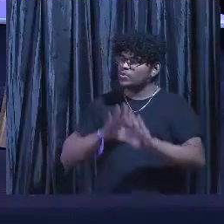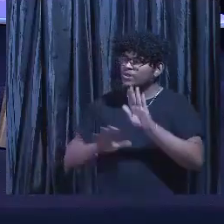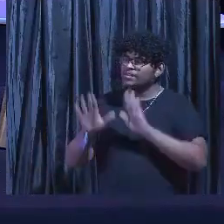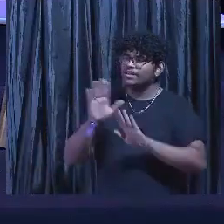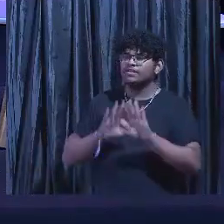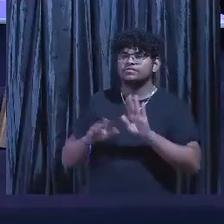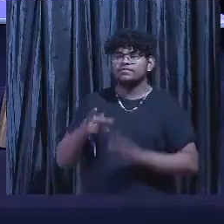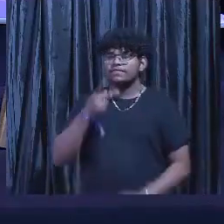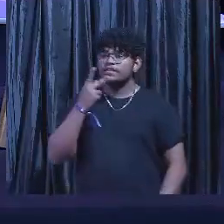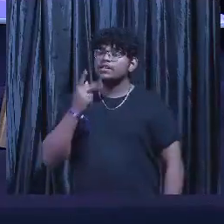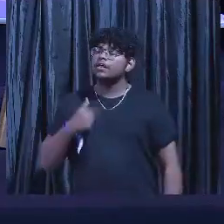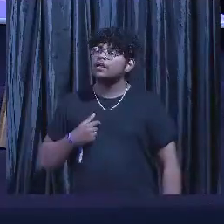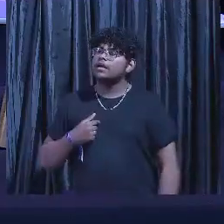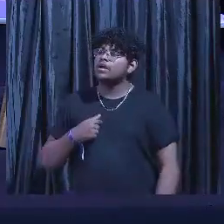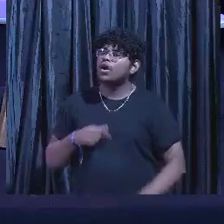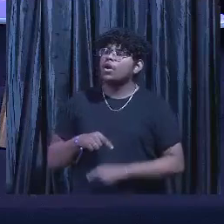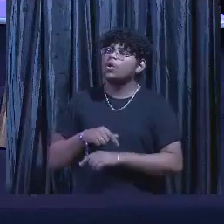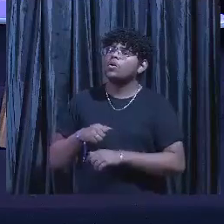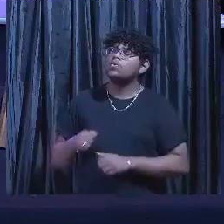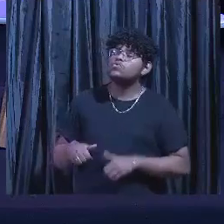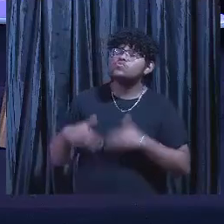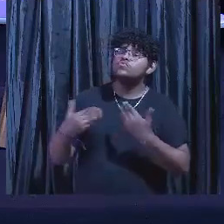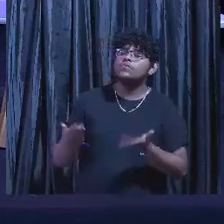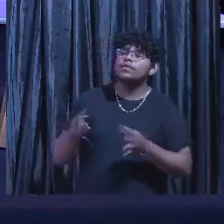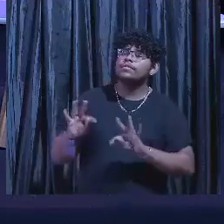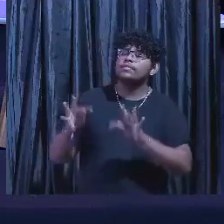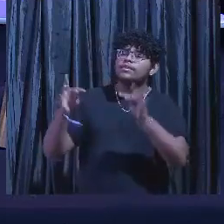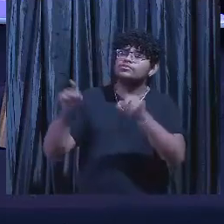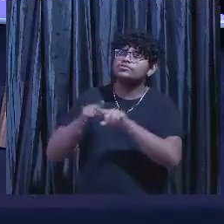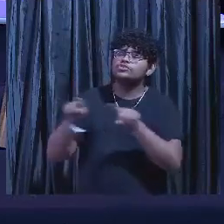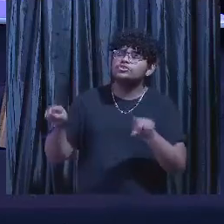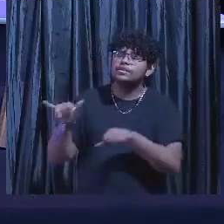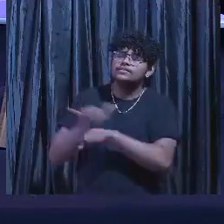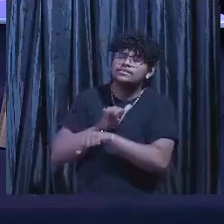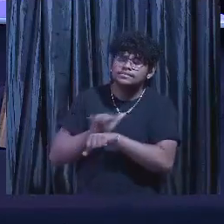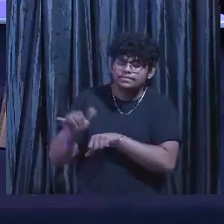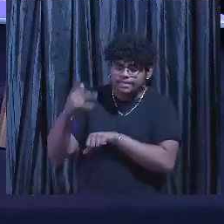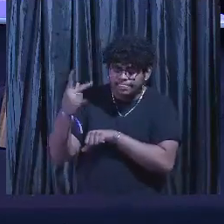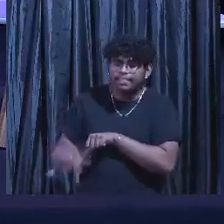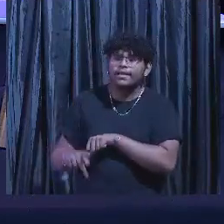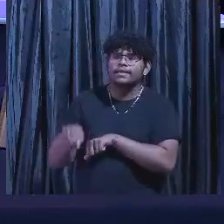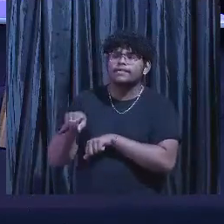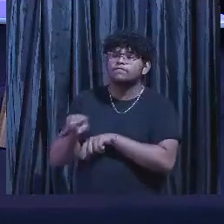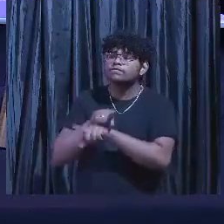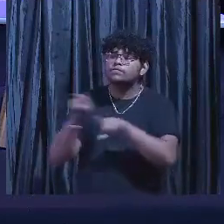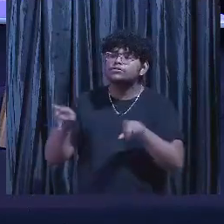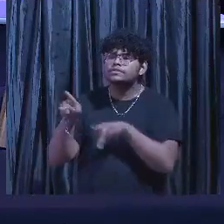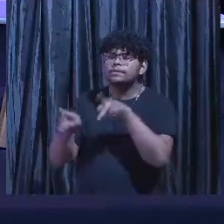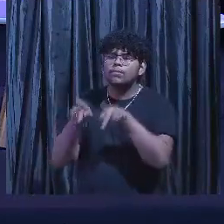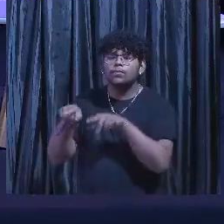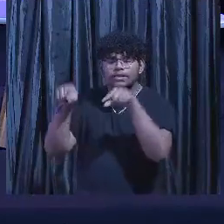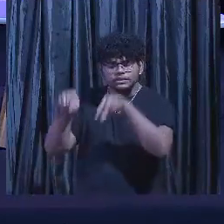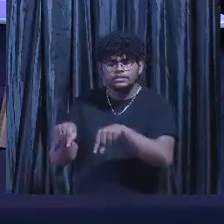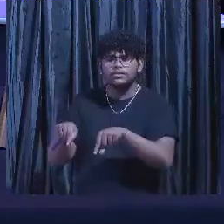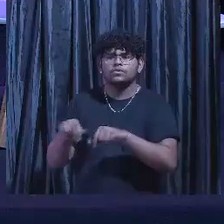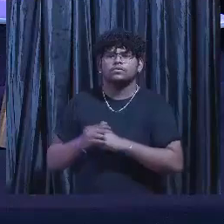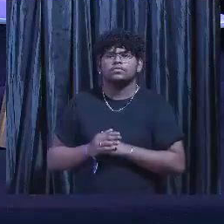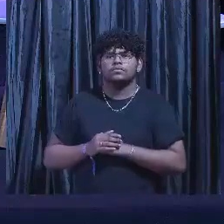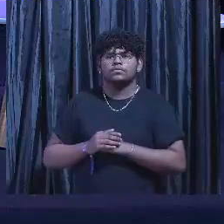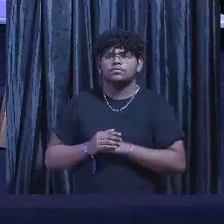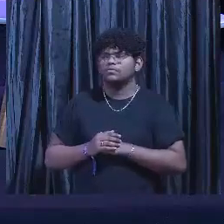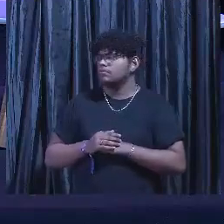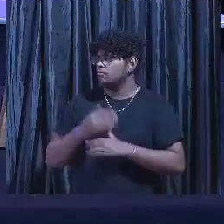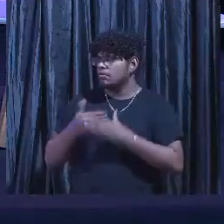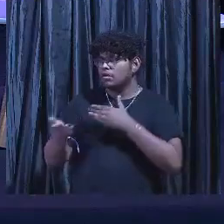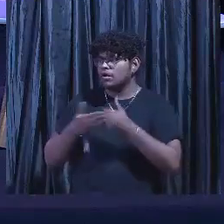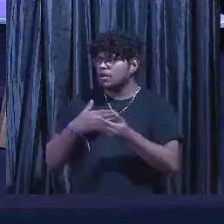e dizer quais são as ferramentas tecnológicas que estão ao alcance daqui, de vocês. Não importa, pode ser lambe-lambe,